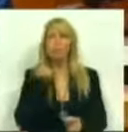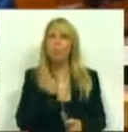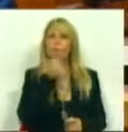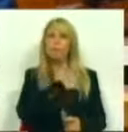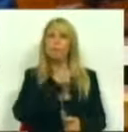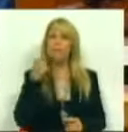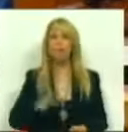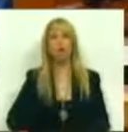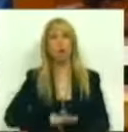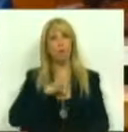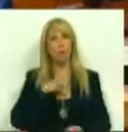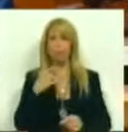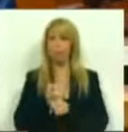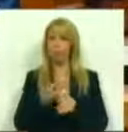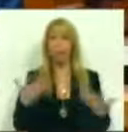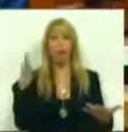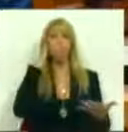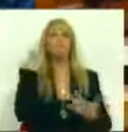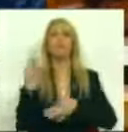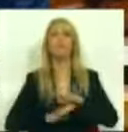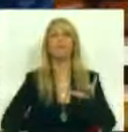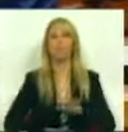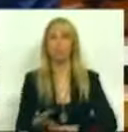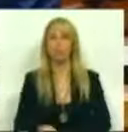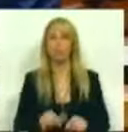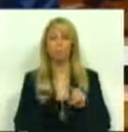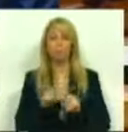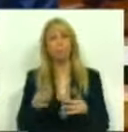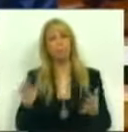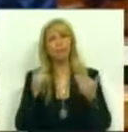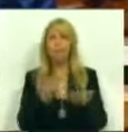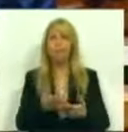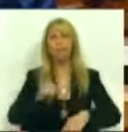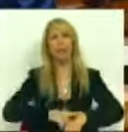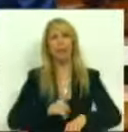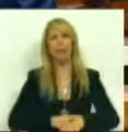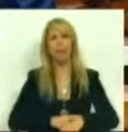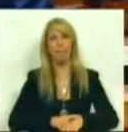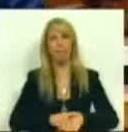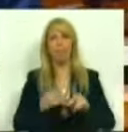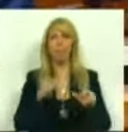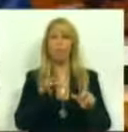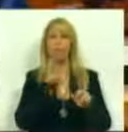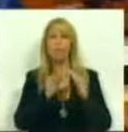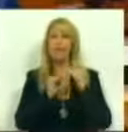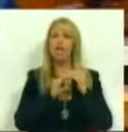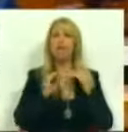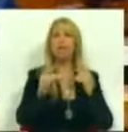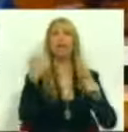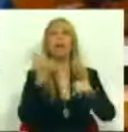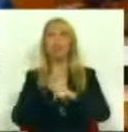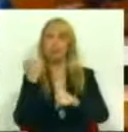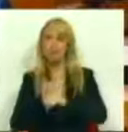confiança no trabalho que está a ser feito. Dê-se tempo ao tempo e jogue-se na estabilidade e no